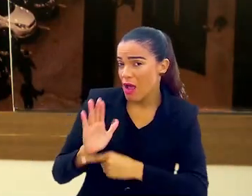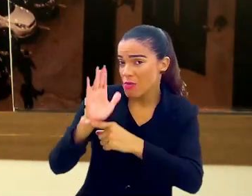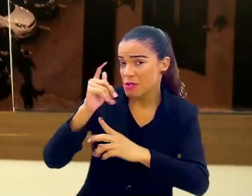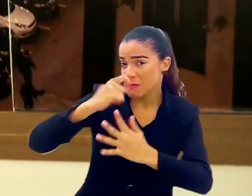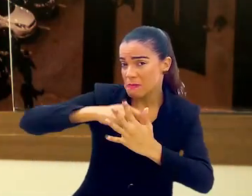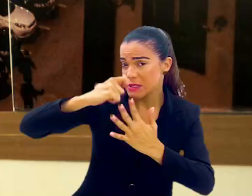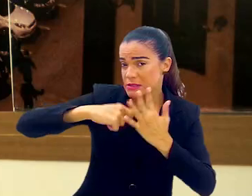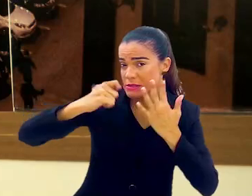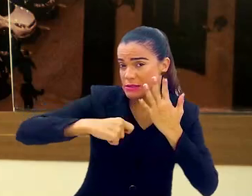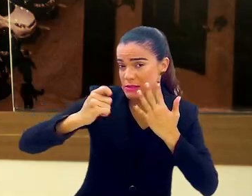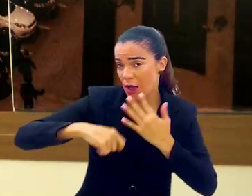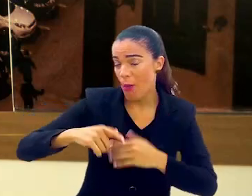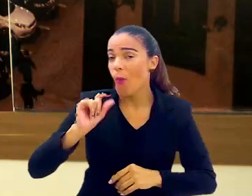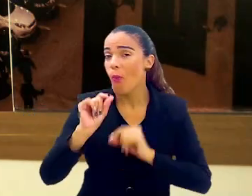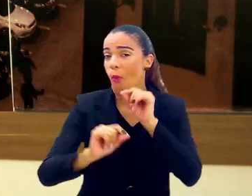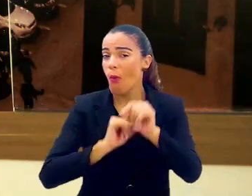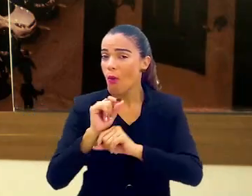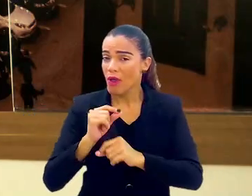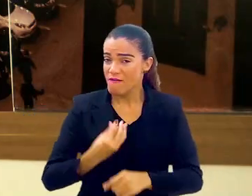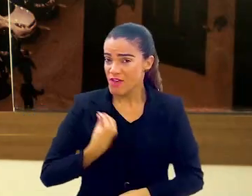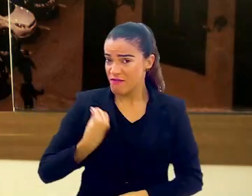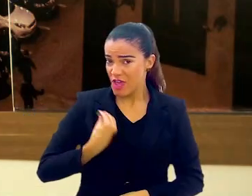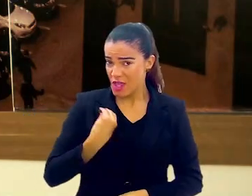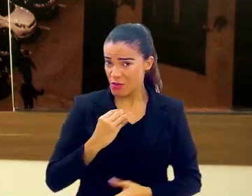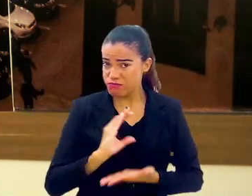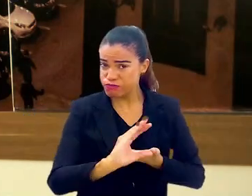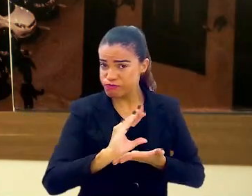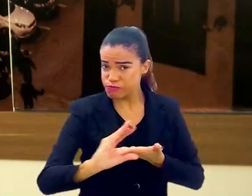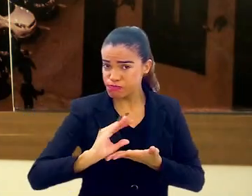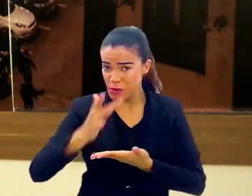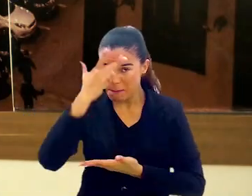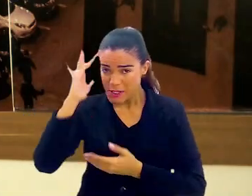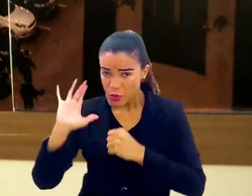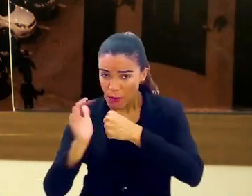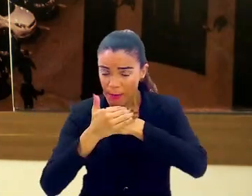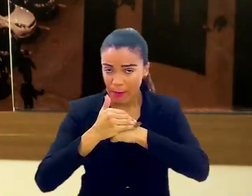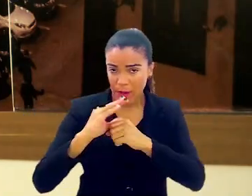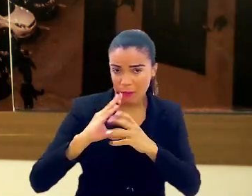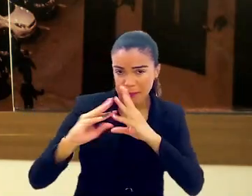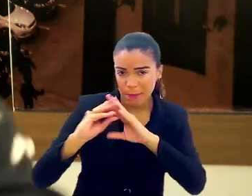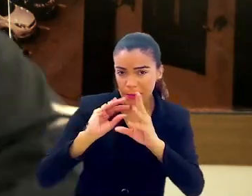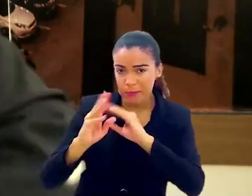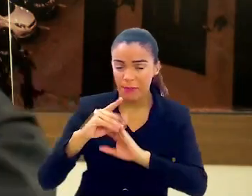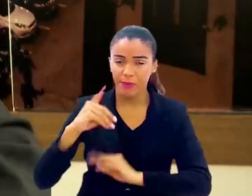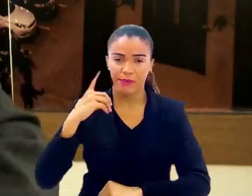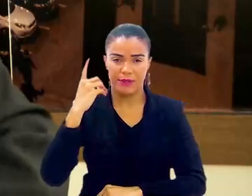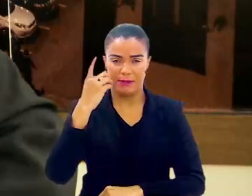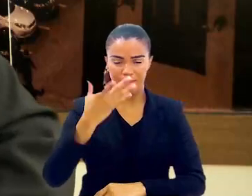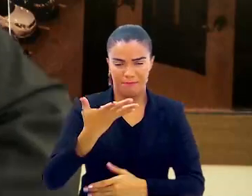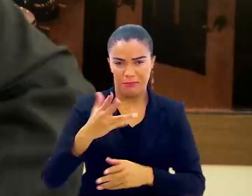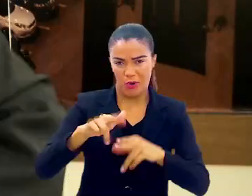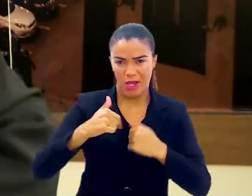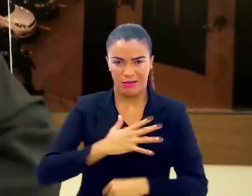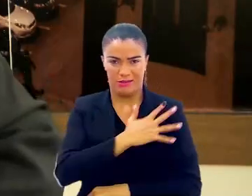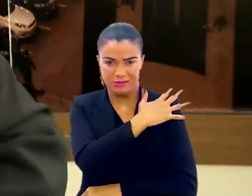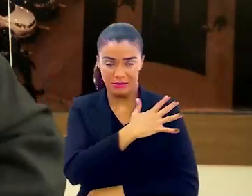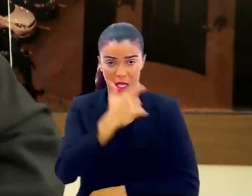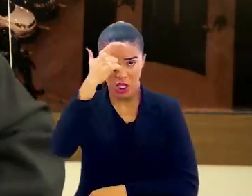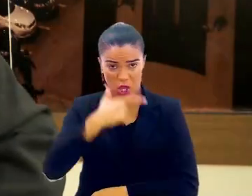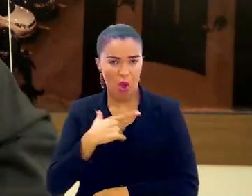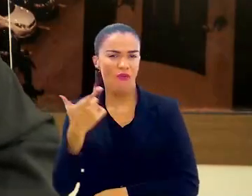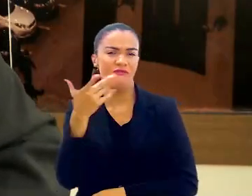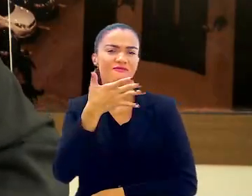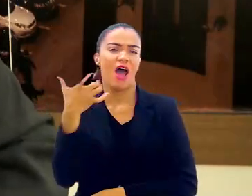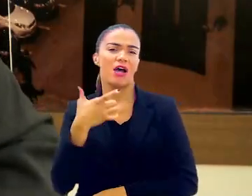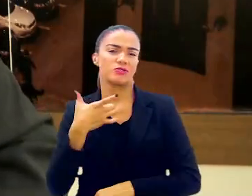contribuição mensal para quem estava vivendo na clandestinidade, eu, que era da Polícia Militar, eu tinha acesso